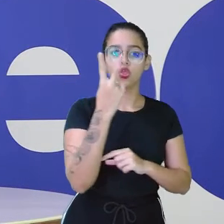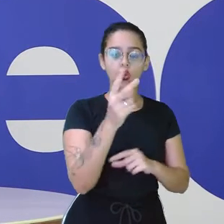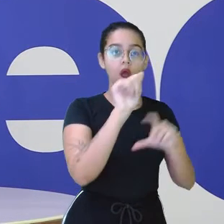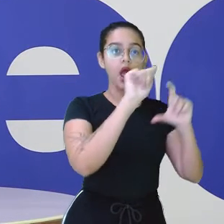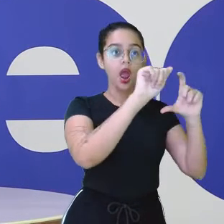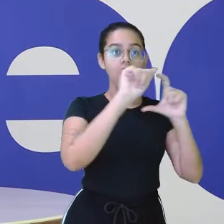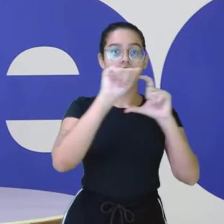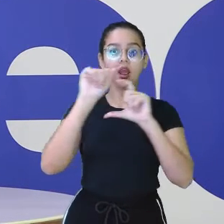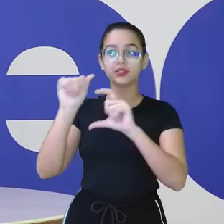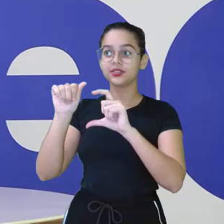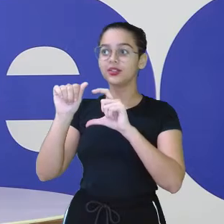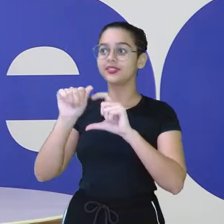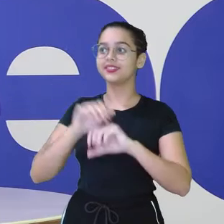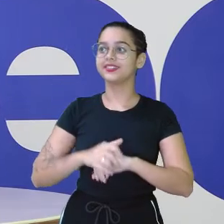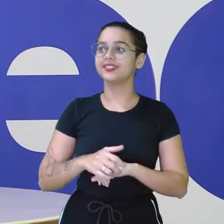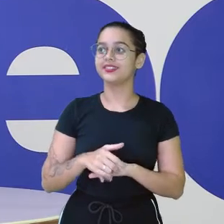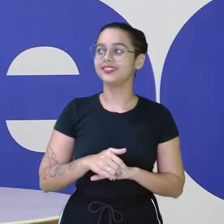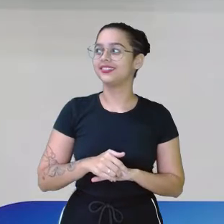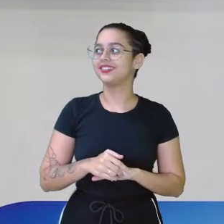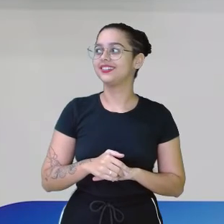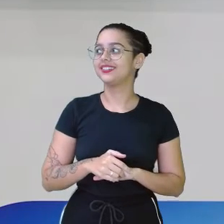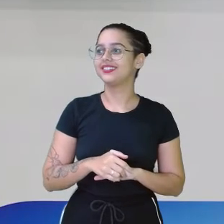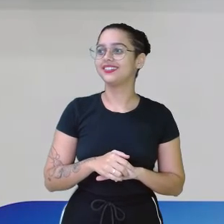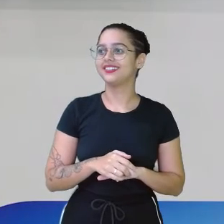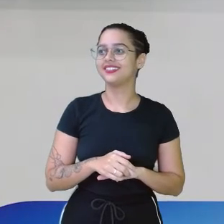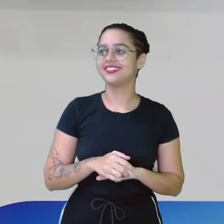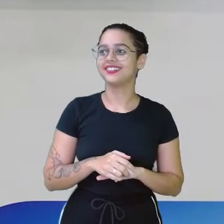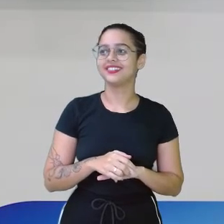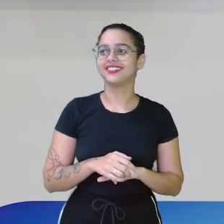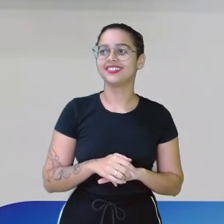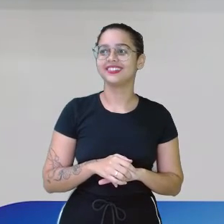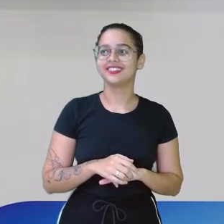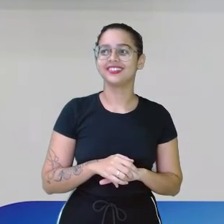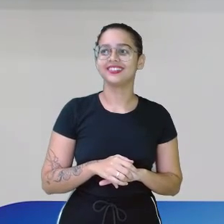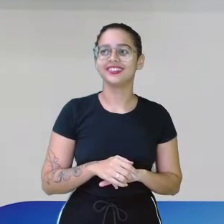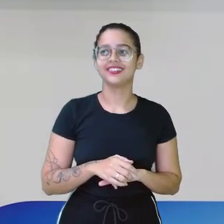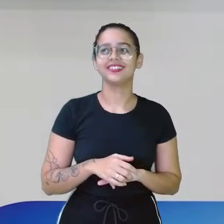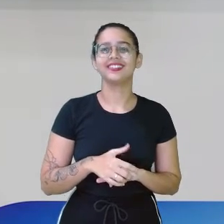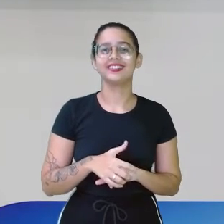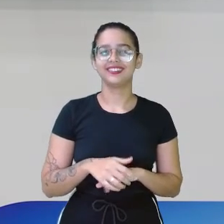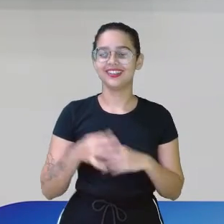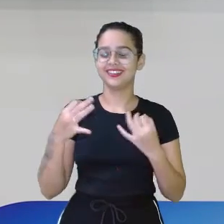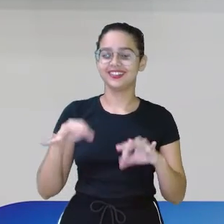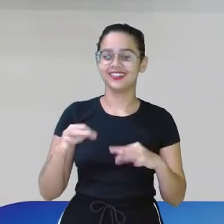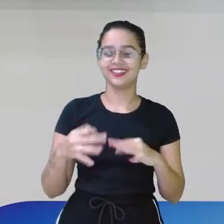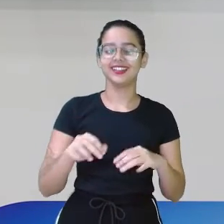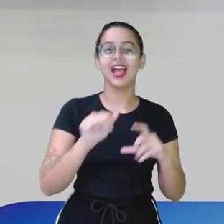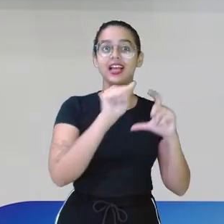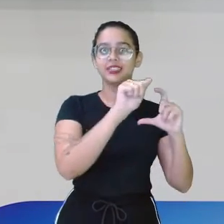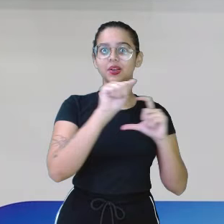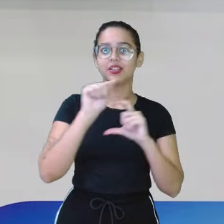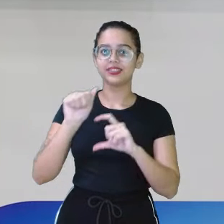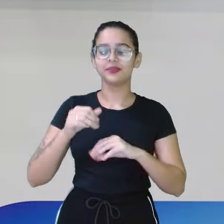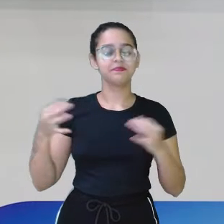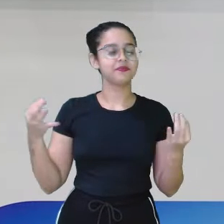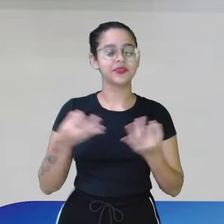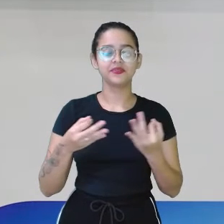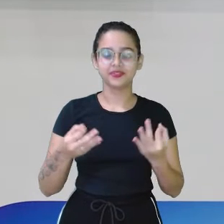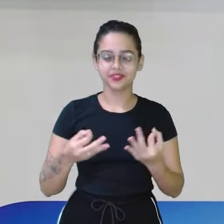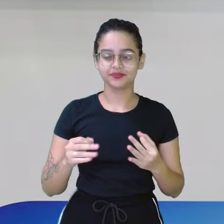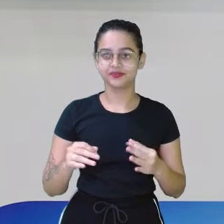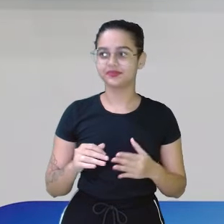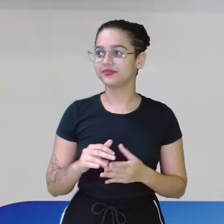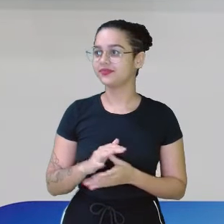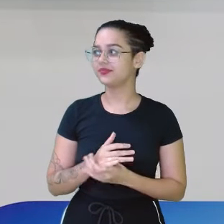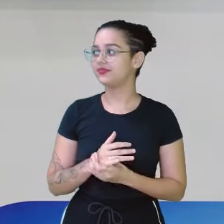azão. Azão? É isso mesmo? É azão, azão, E azinho, dois azinho. azinhos. É Pois isso é. aí, professora, Exatamente. perfeito.